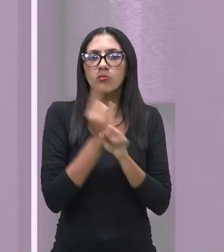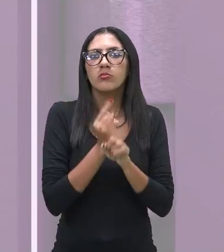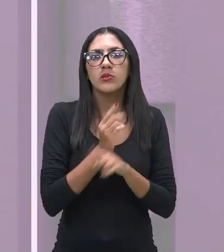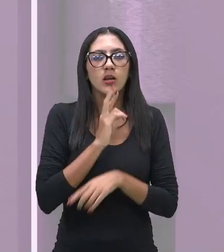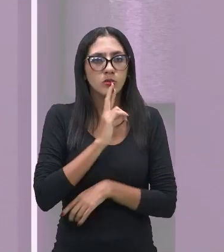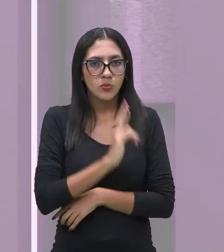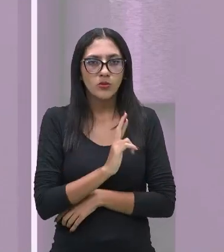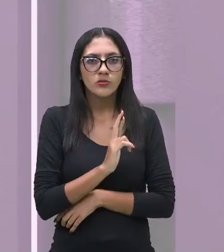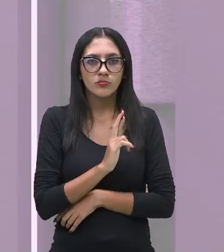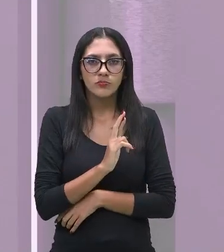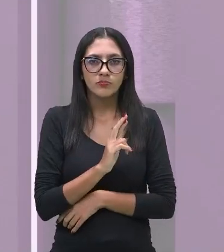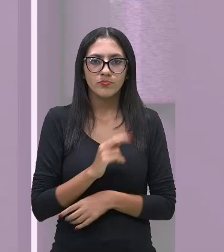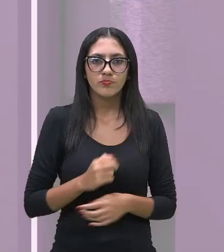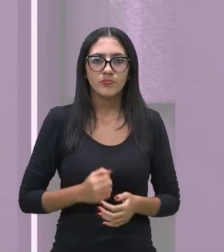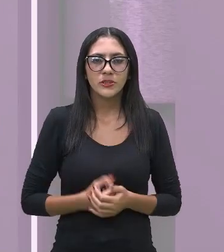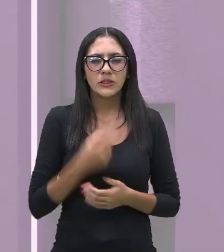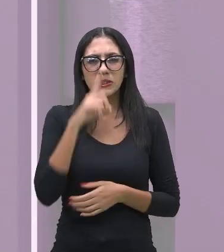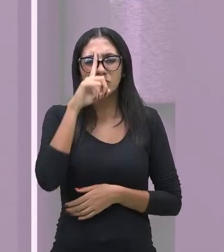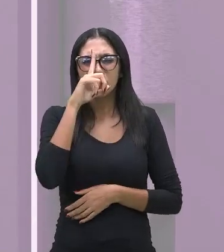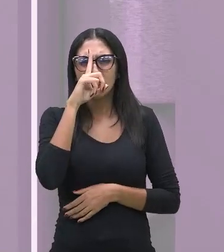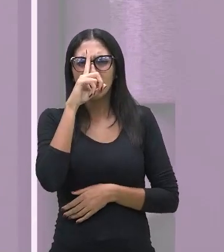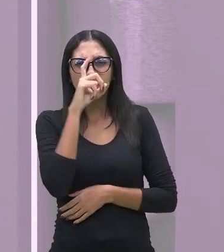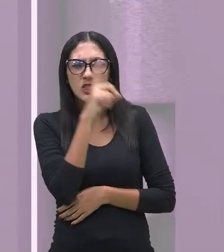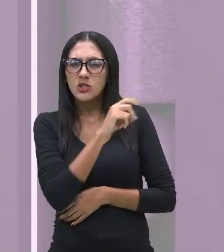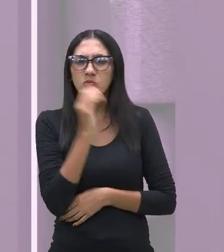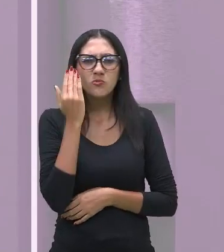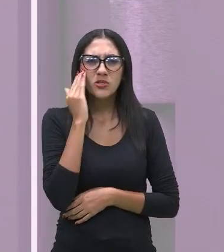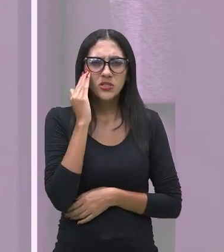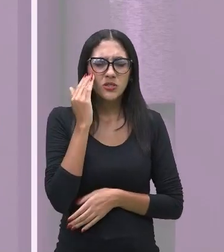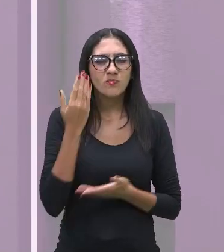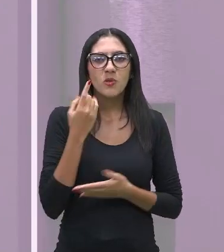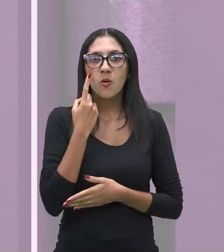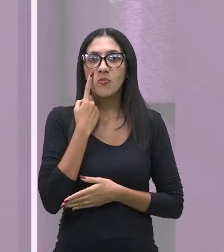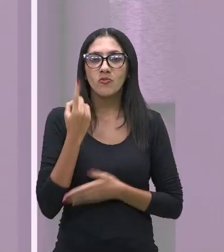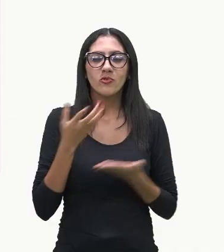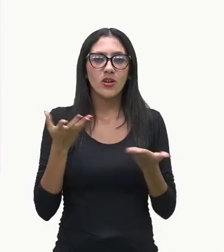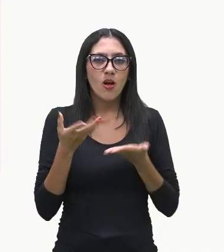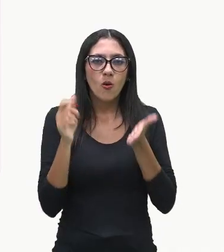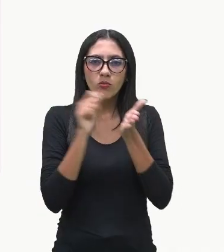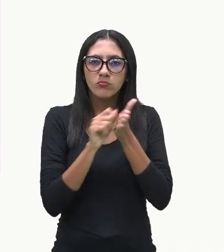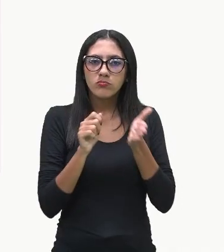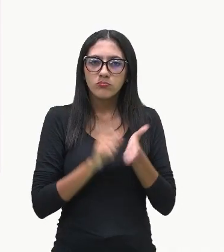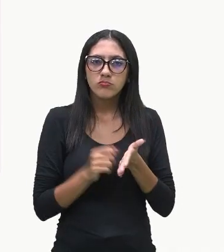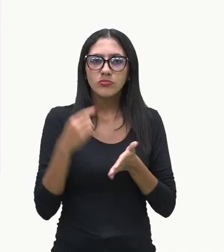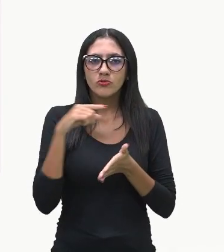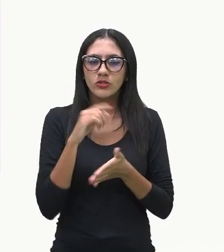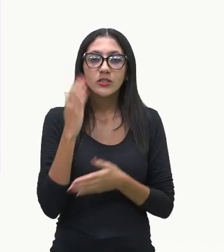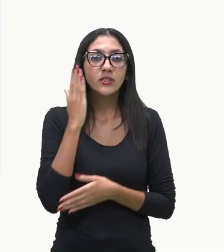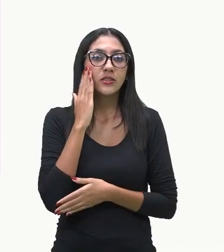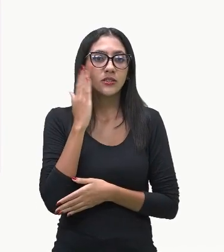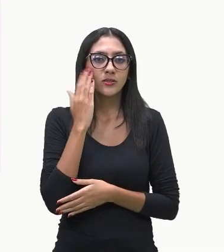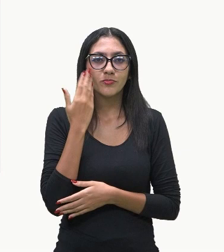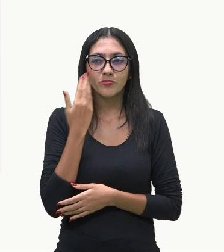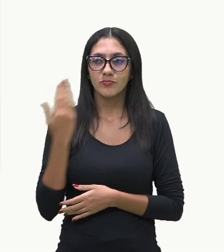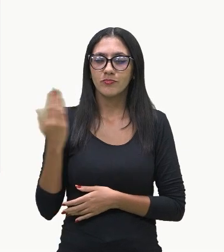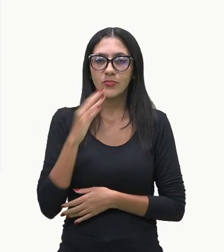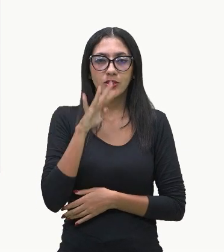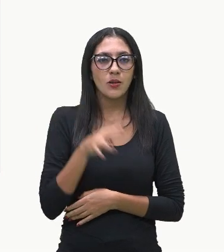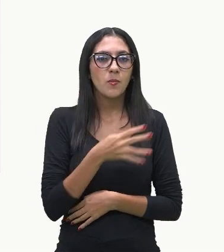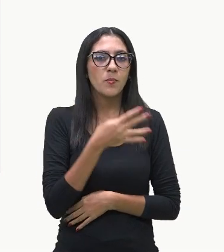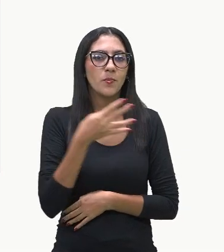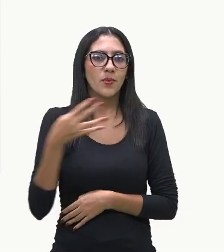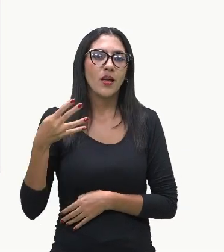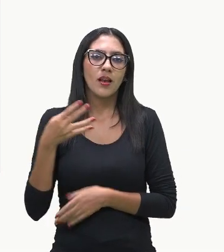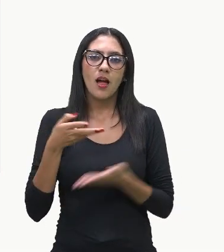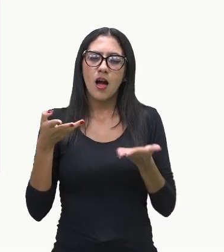polígono. Ficou difícil? Ficou complicado? Então, de olho na tela agora que vai aparecer aí para você esta tabela e que vai ficar